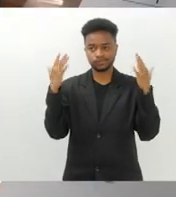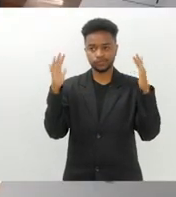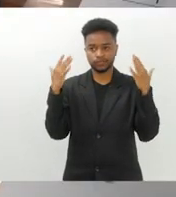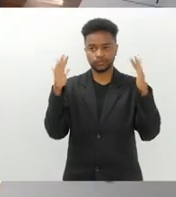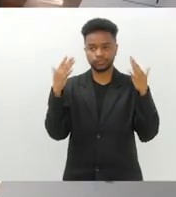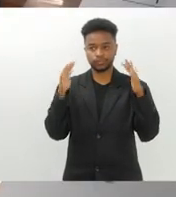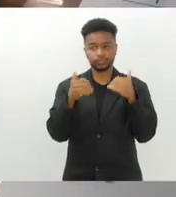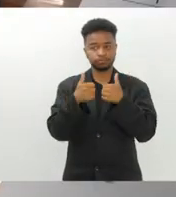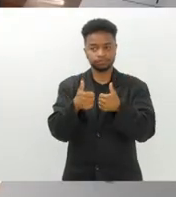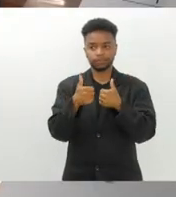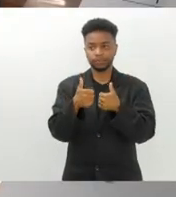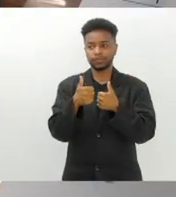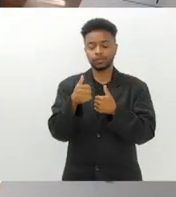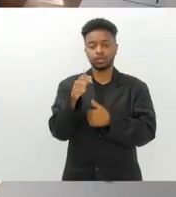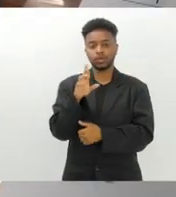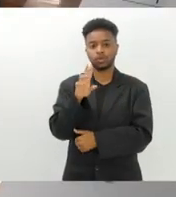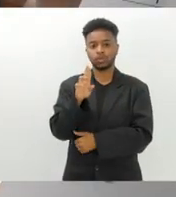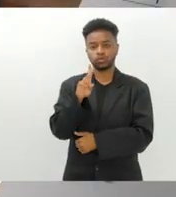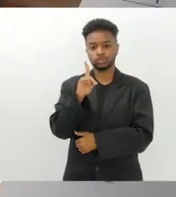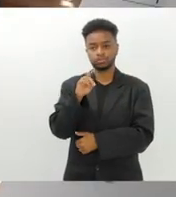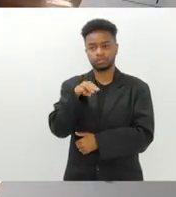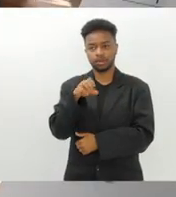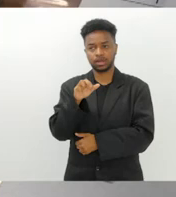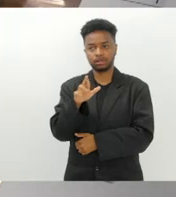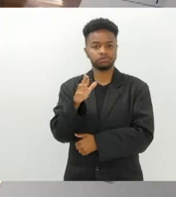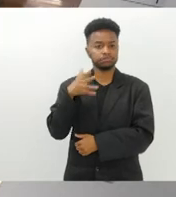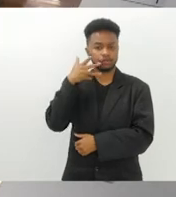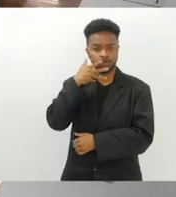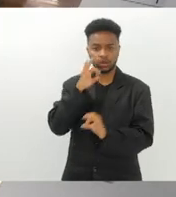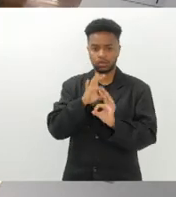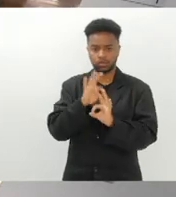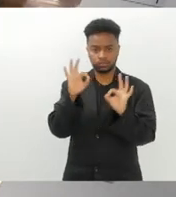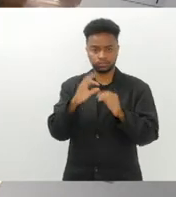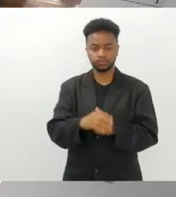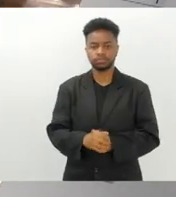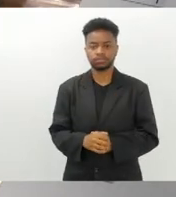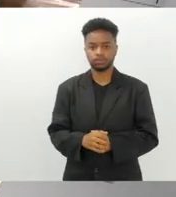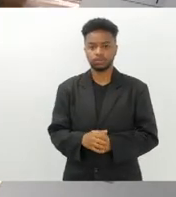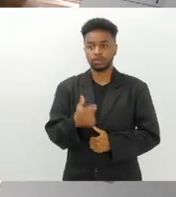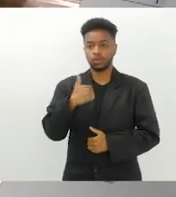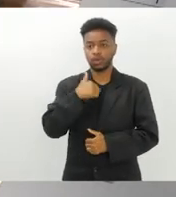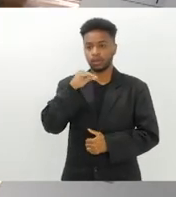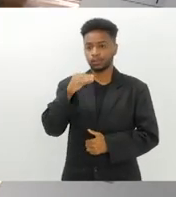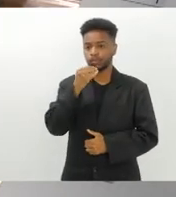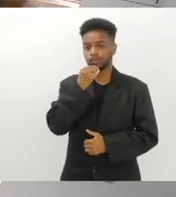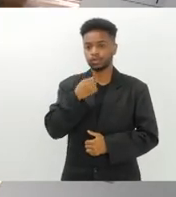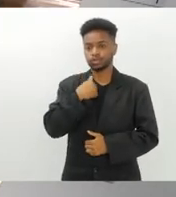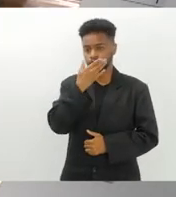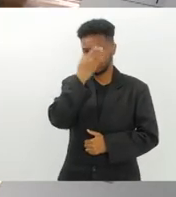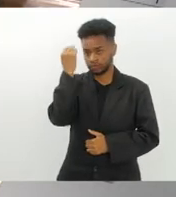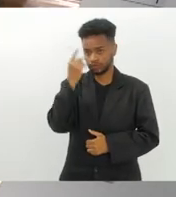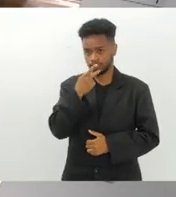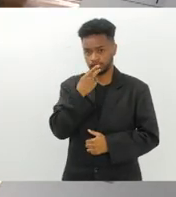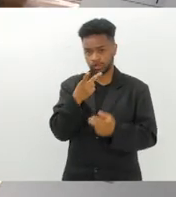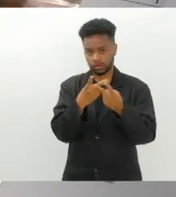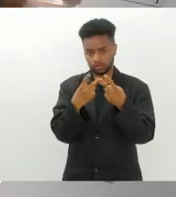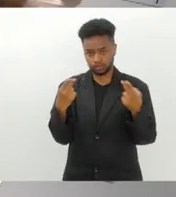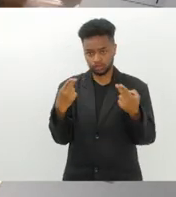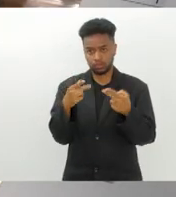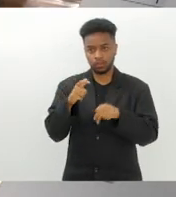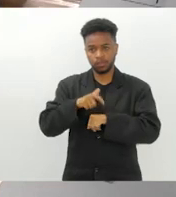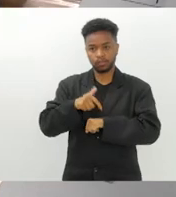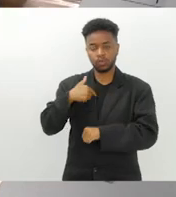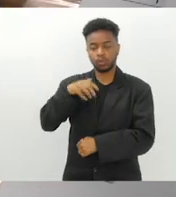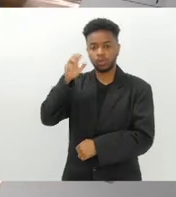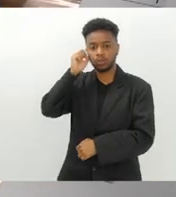Beleza, Rudimar Correia, muito boa fala. Eu aproveito, acabei esquecendo de falar uma coisa quando eu ouvia o